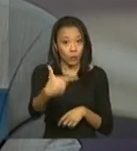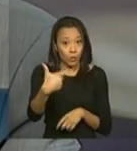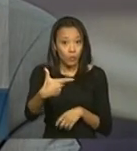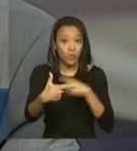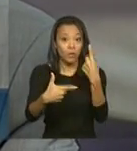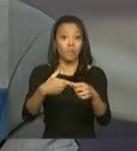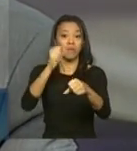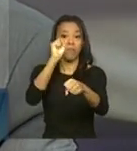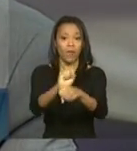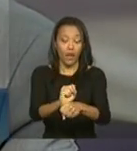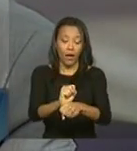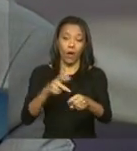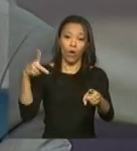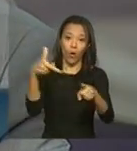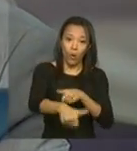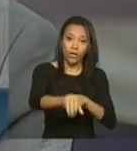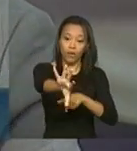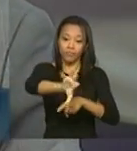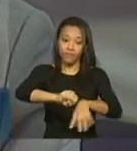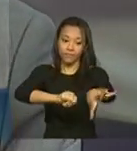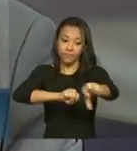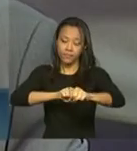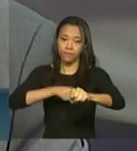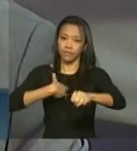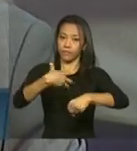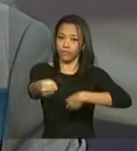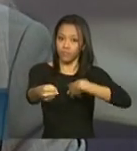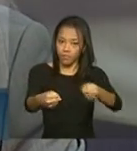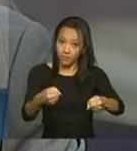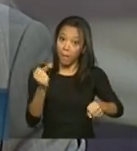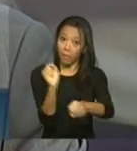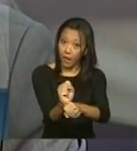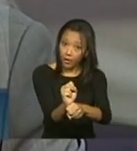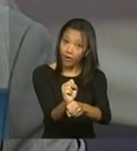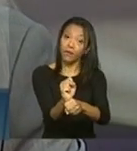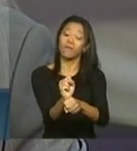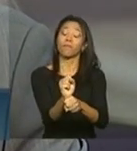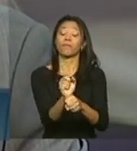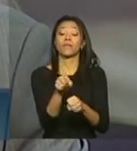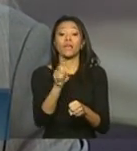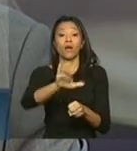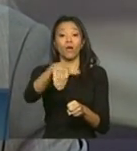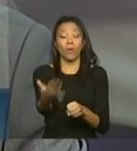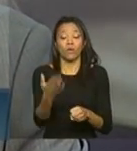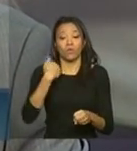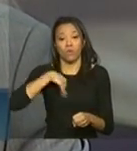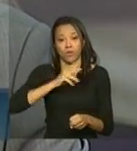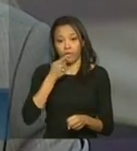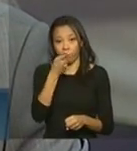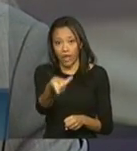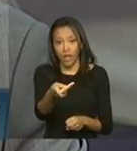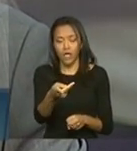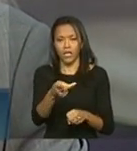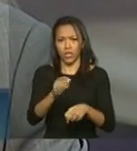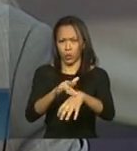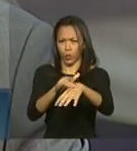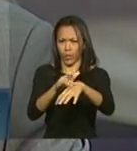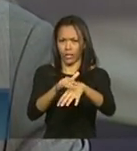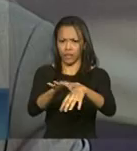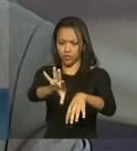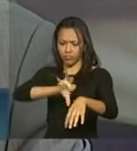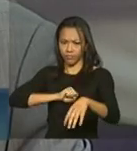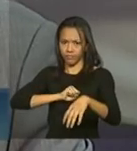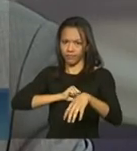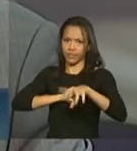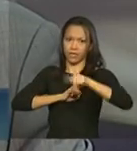dos casos, você tem uma diminuição na incidência. Então, em geral, quando a gente fala em doença transmissível, de maneira,